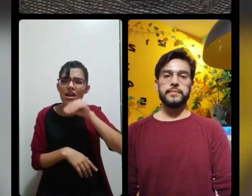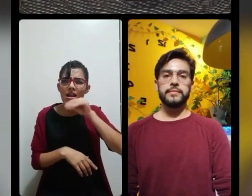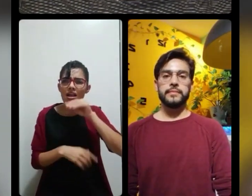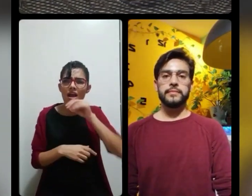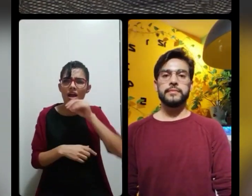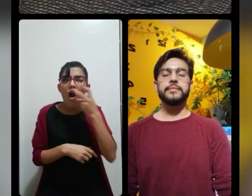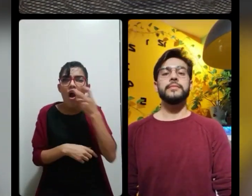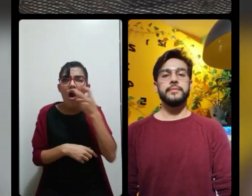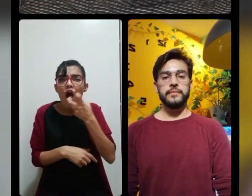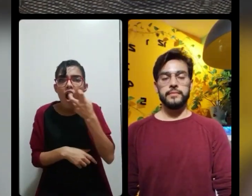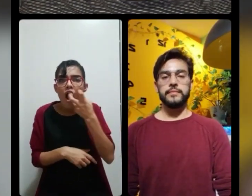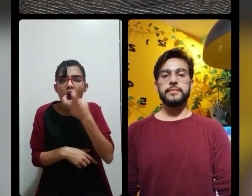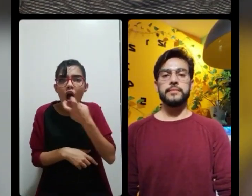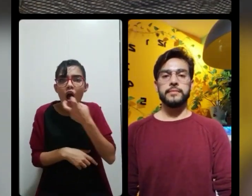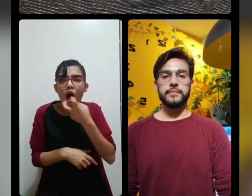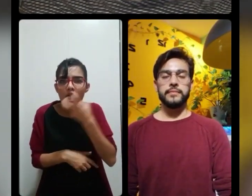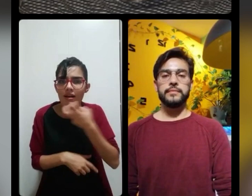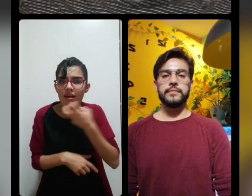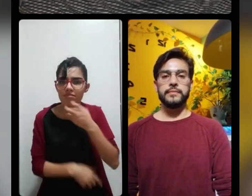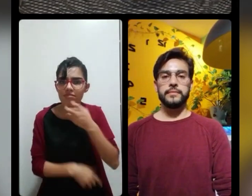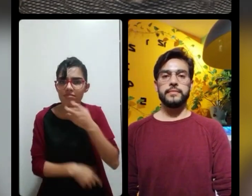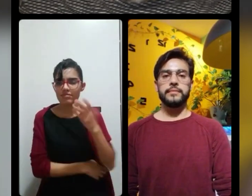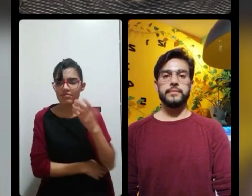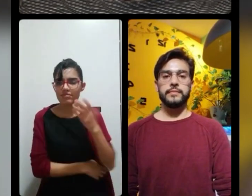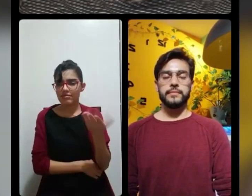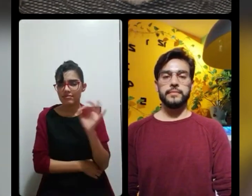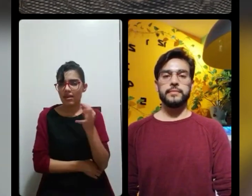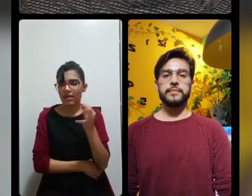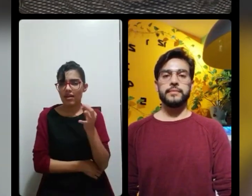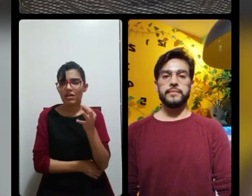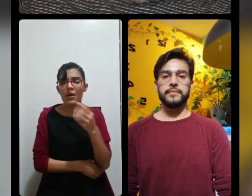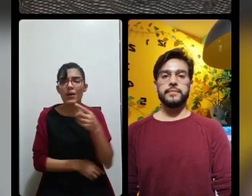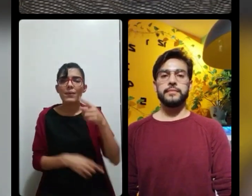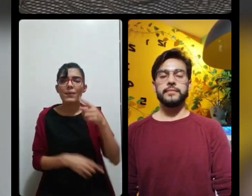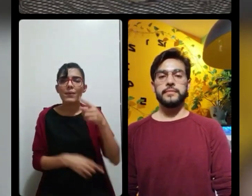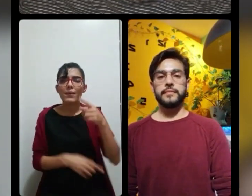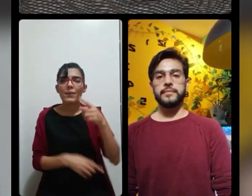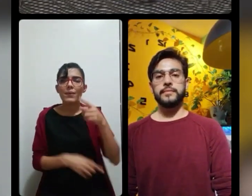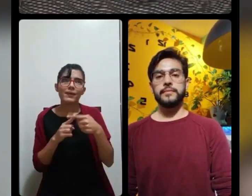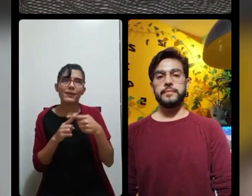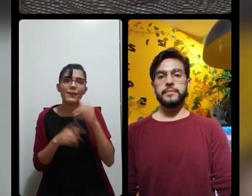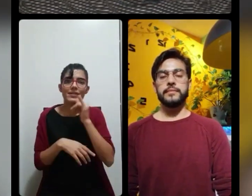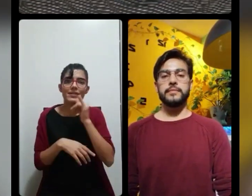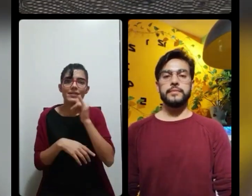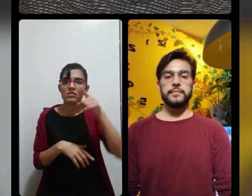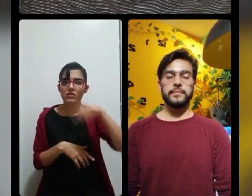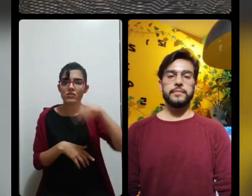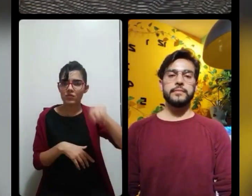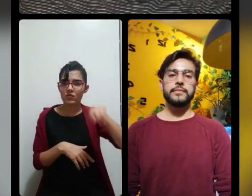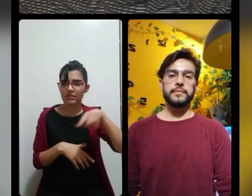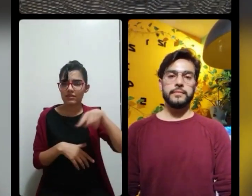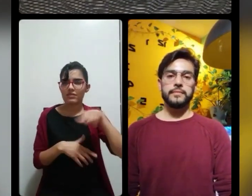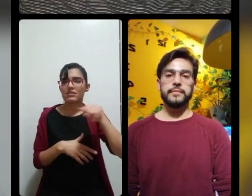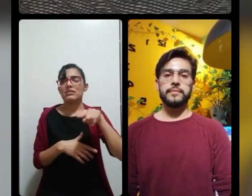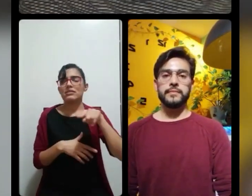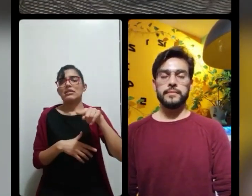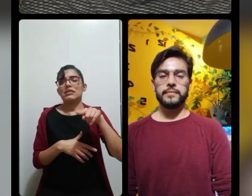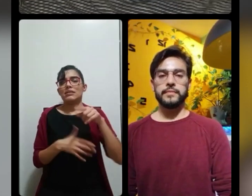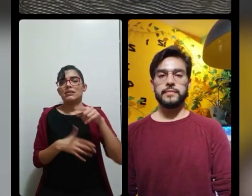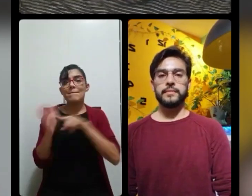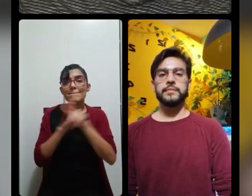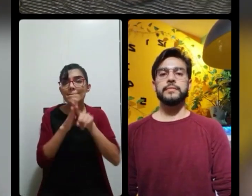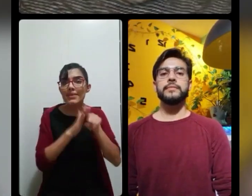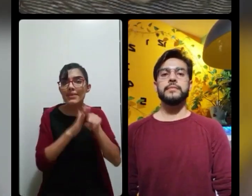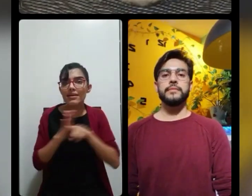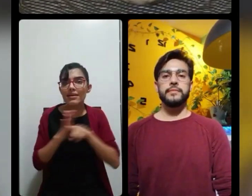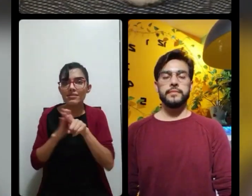dicionarização. Se você for no vocabulário ortográfico da língua portuguesa, da Academia Brasileira de Letras, que pela Constituição é guardiã